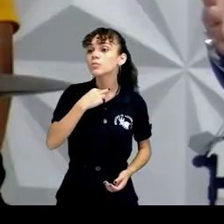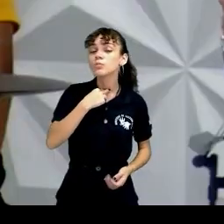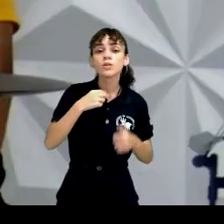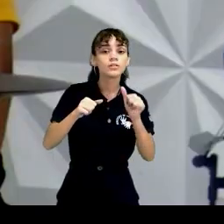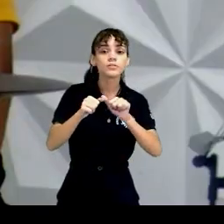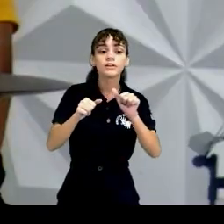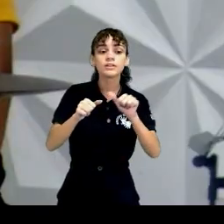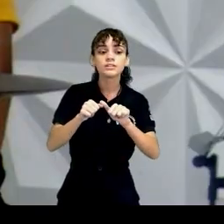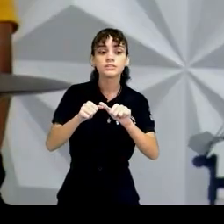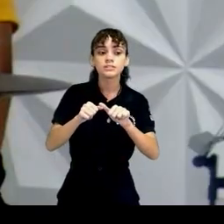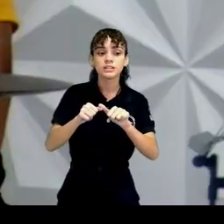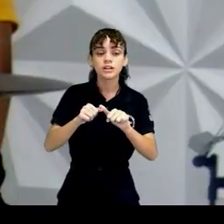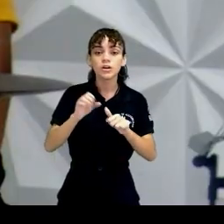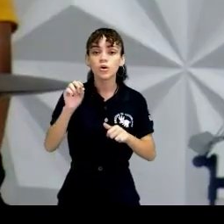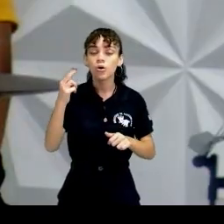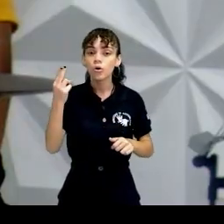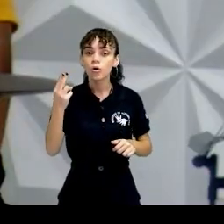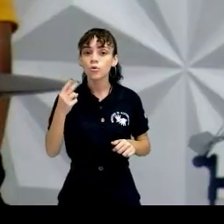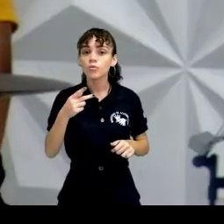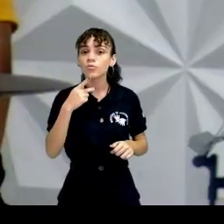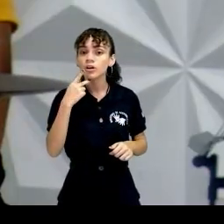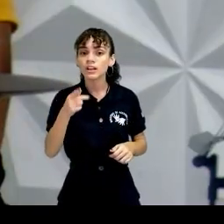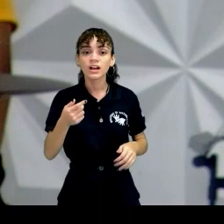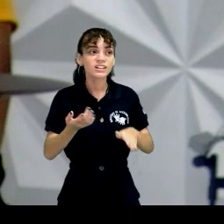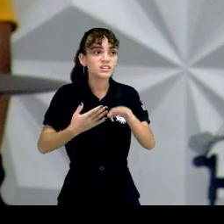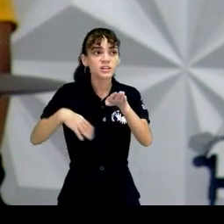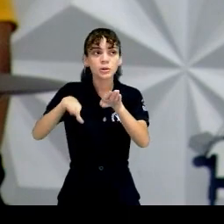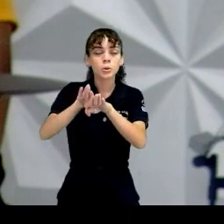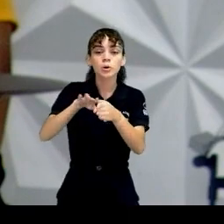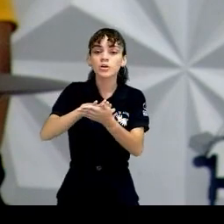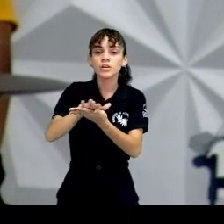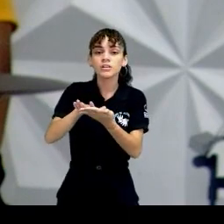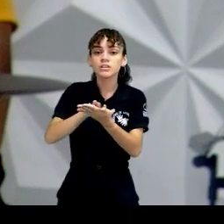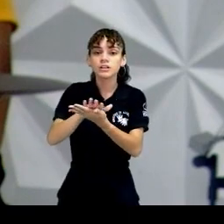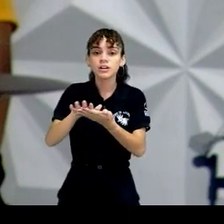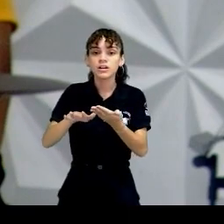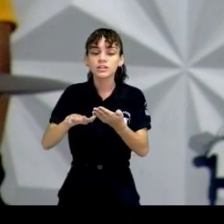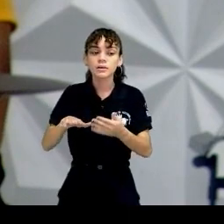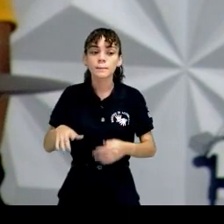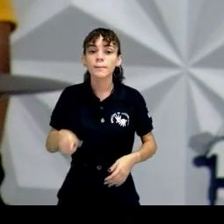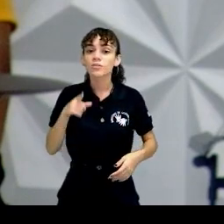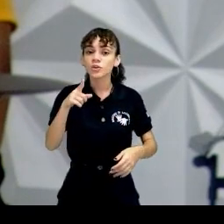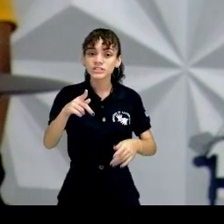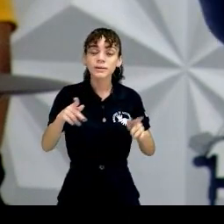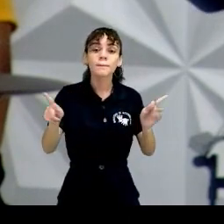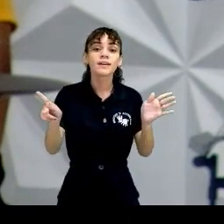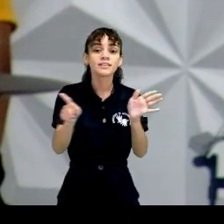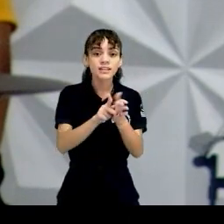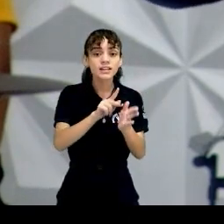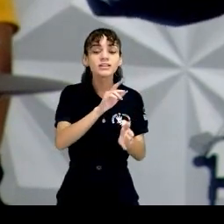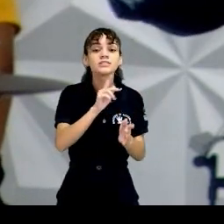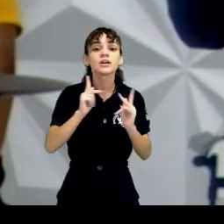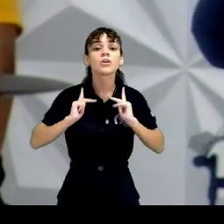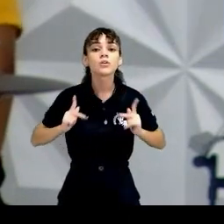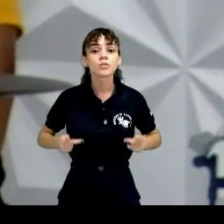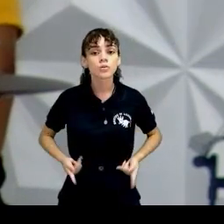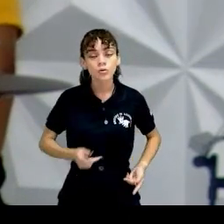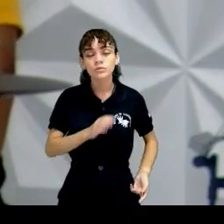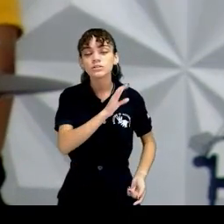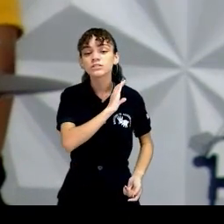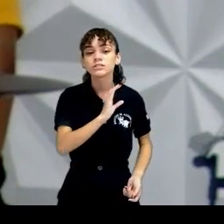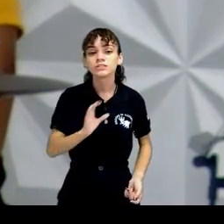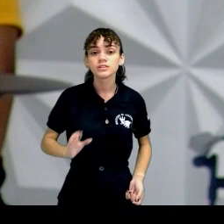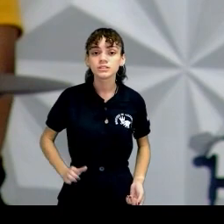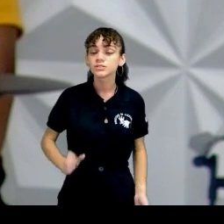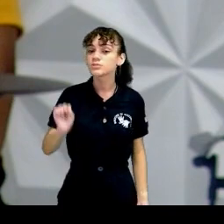corpo. Você é do corpo, você é parte, o seu problema é meu problema, a sua necessidade é